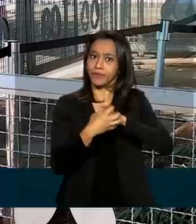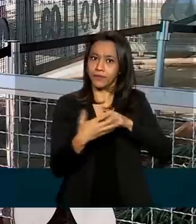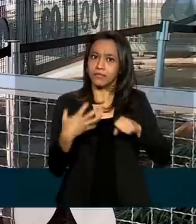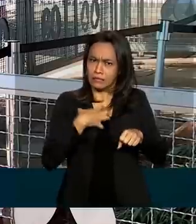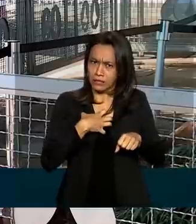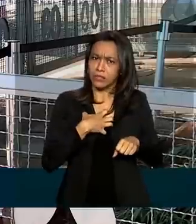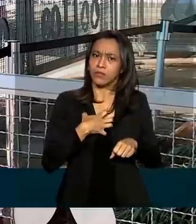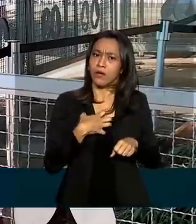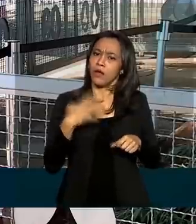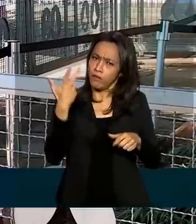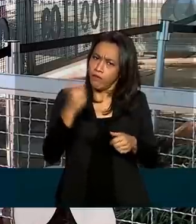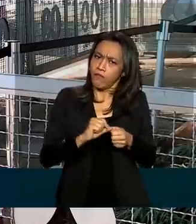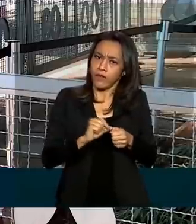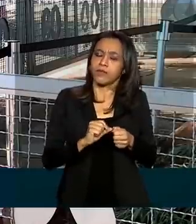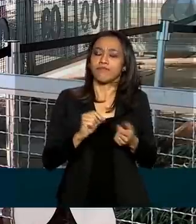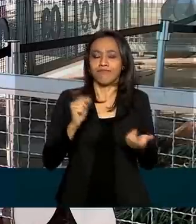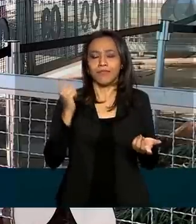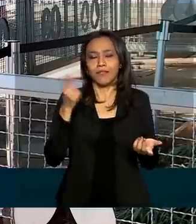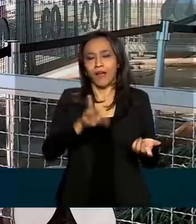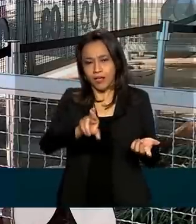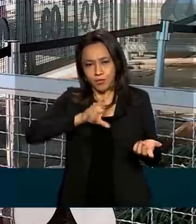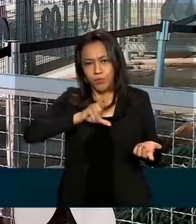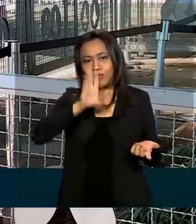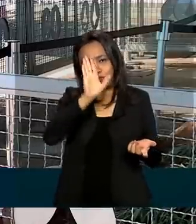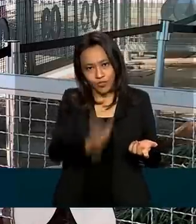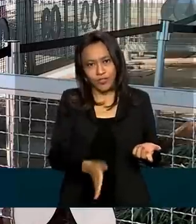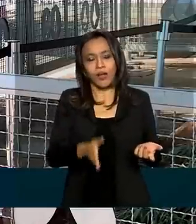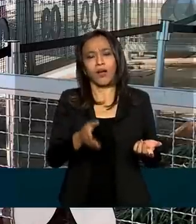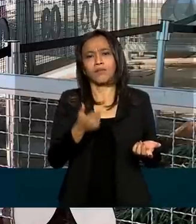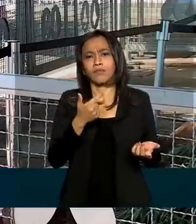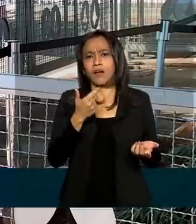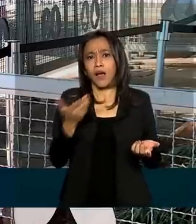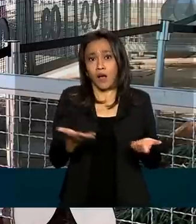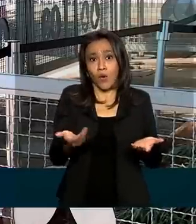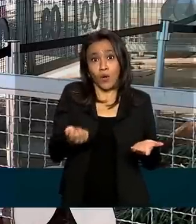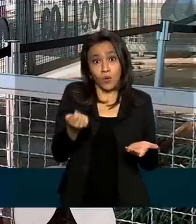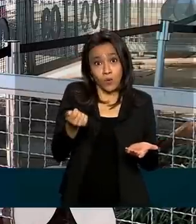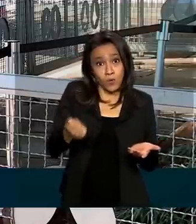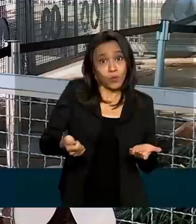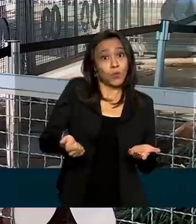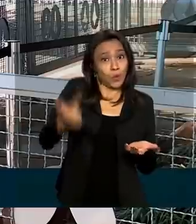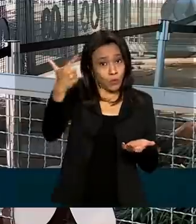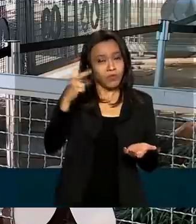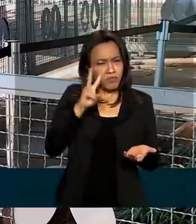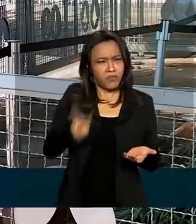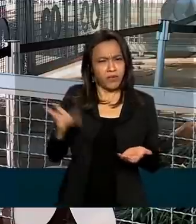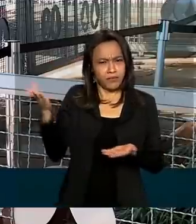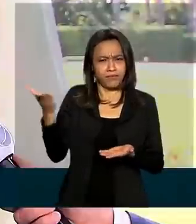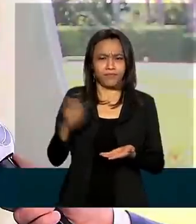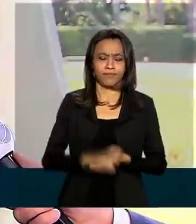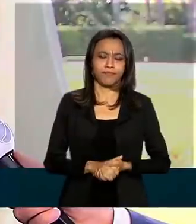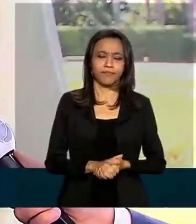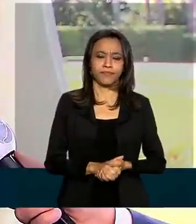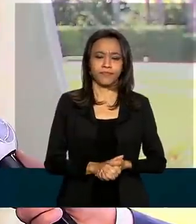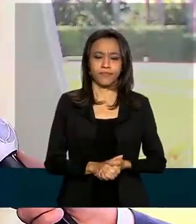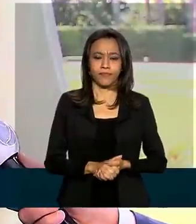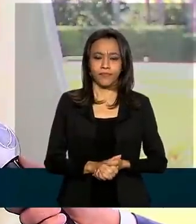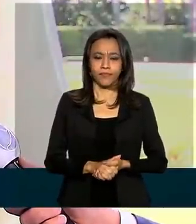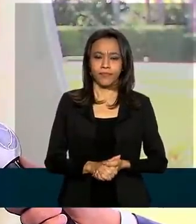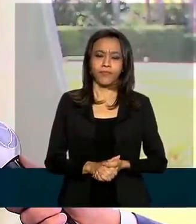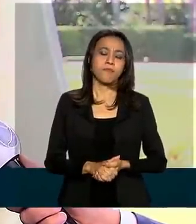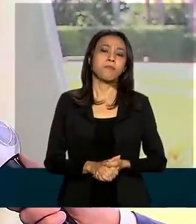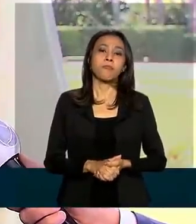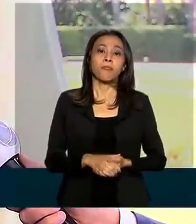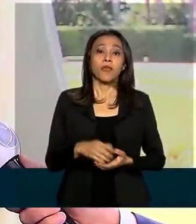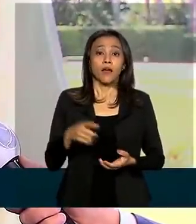ele fez o exame o resultado saiu agora mais ou menos ao meio-dia vamos ouvir nós